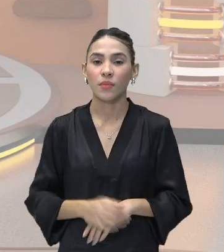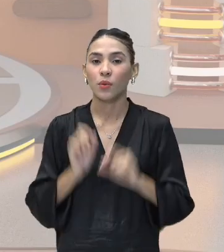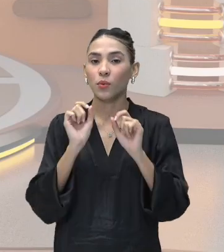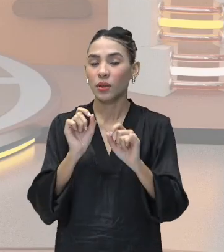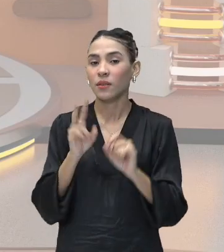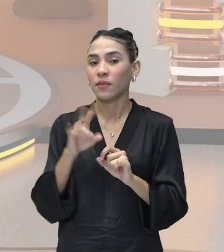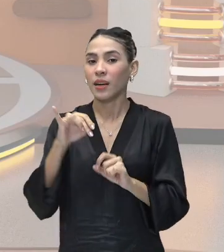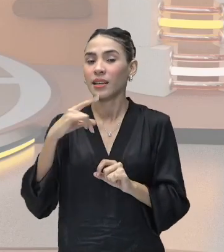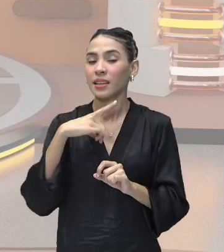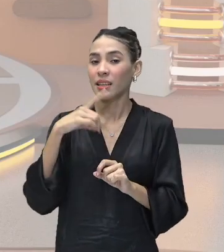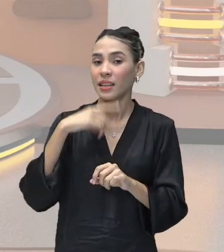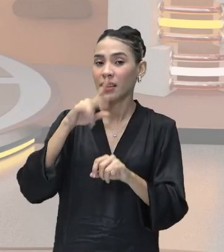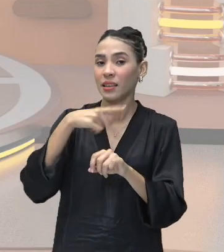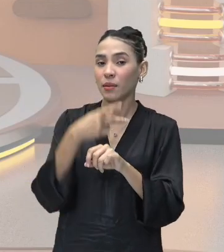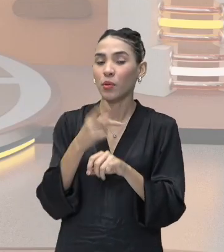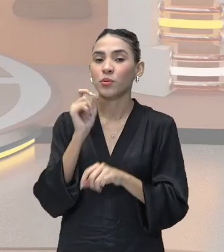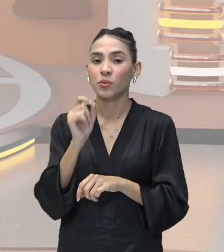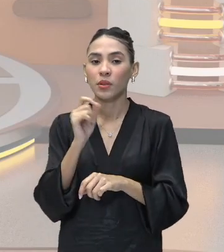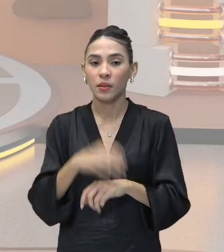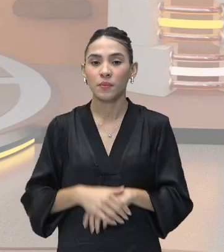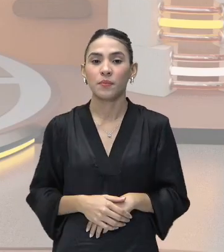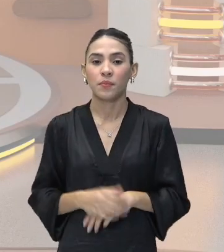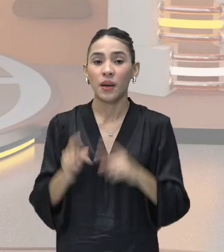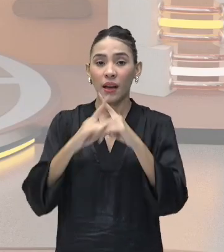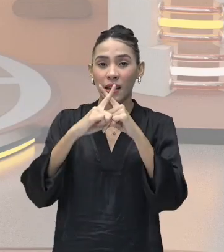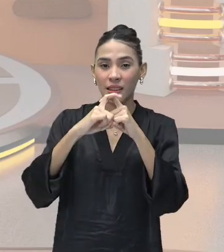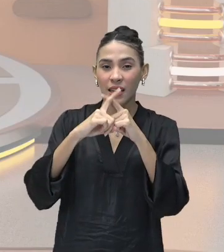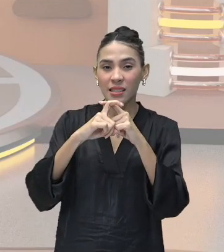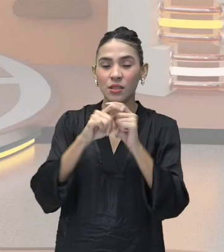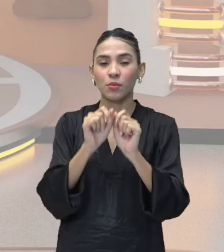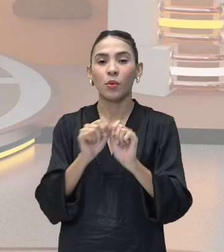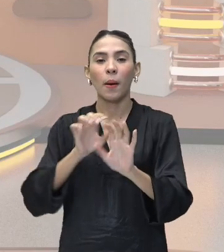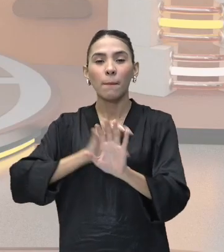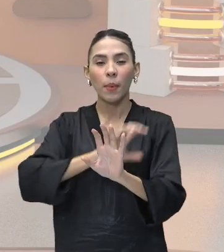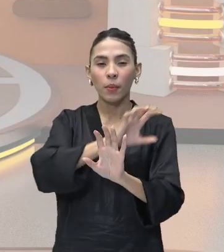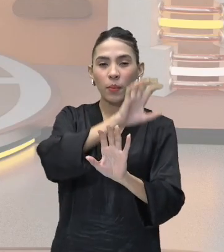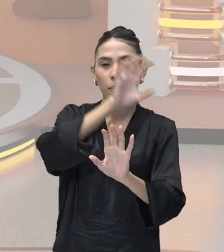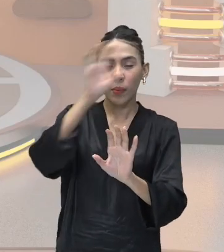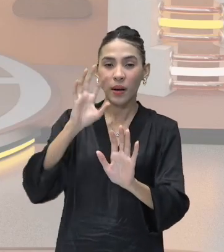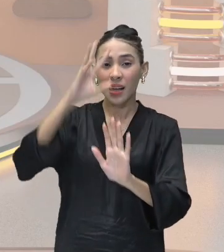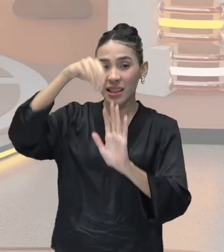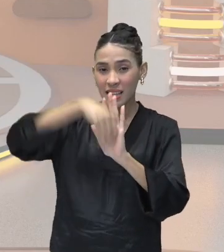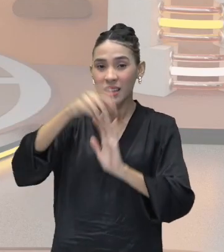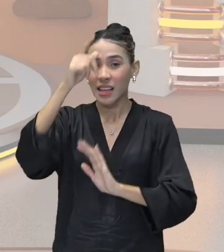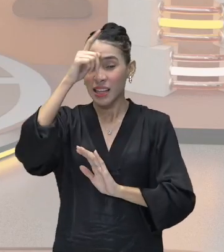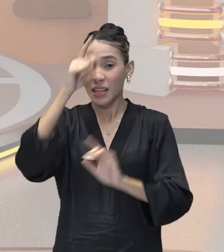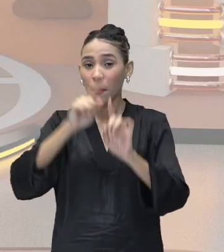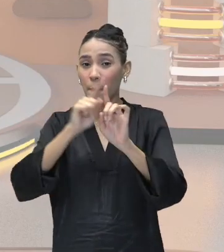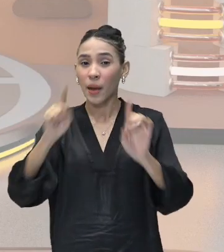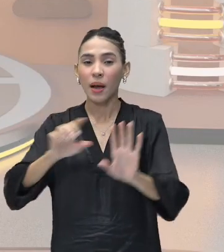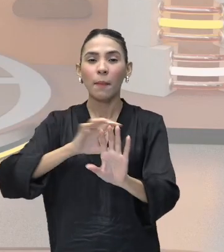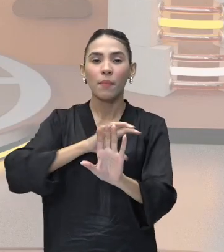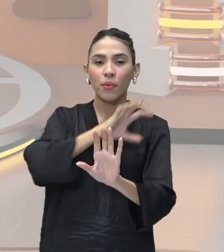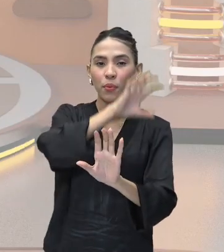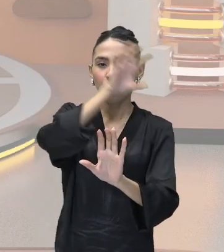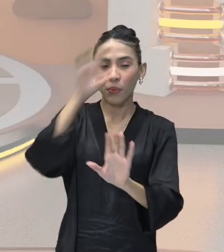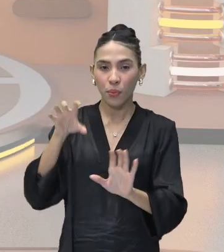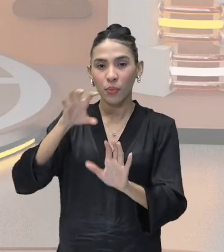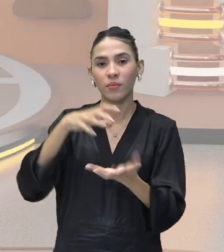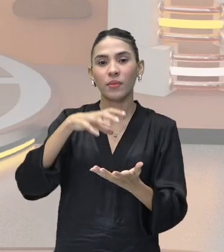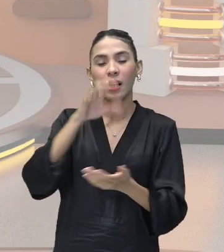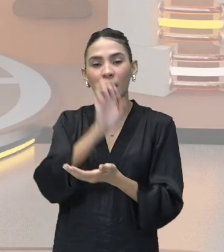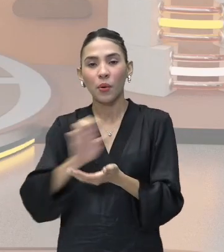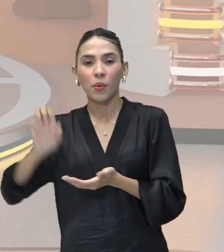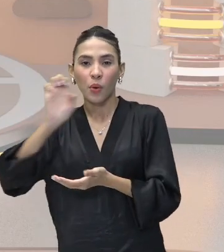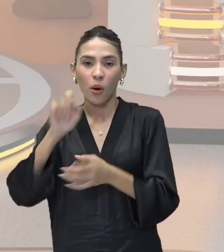ser depois ali, né, essa questão do nazismo se espalhando não só dentro da Alemanha, como também se expandindo pela Europa,